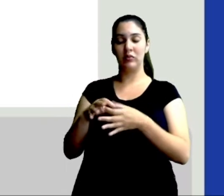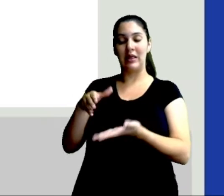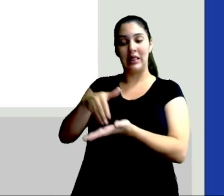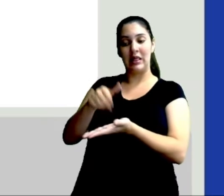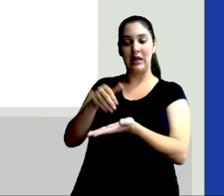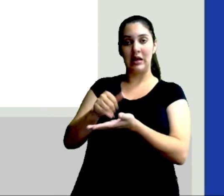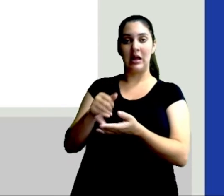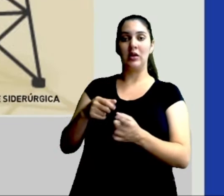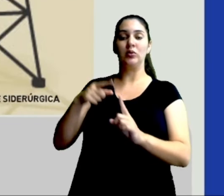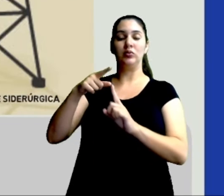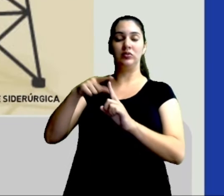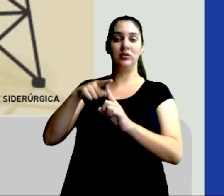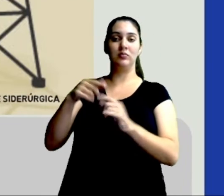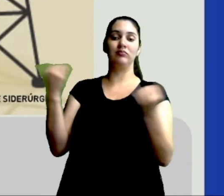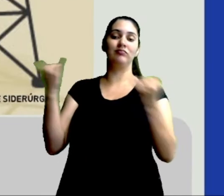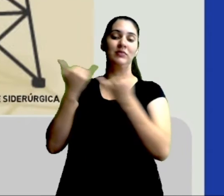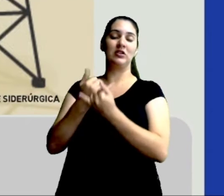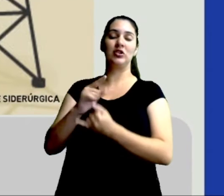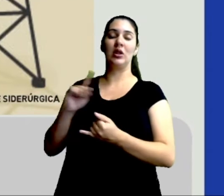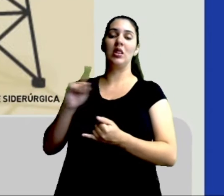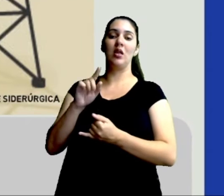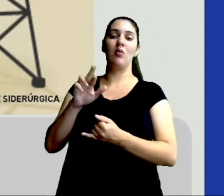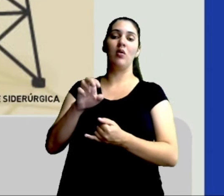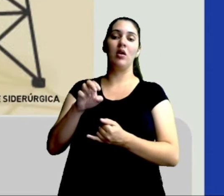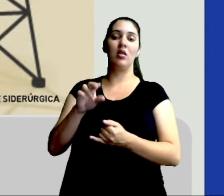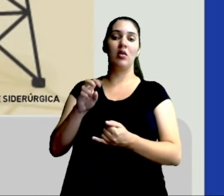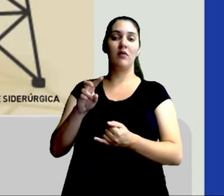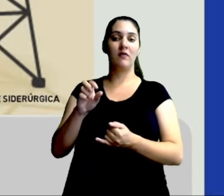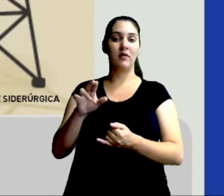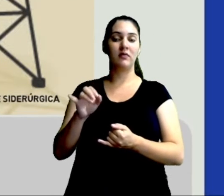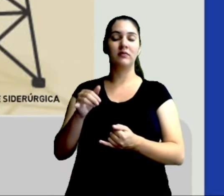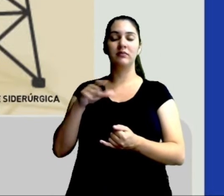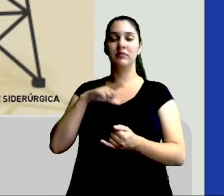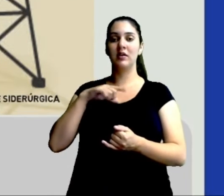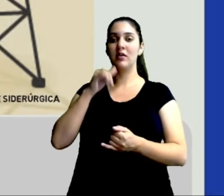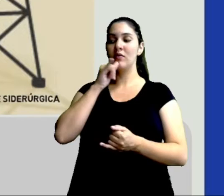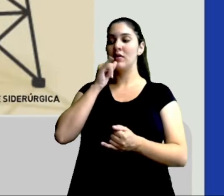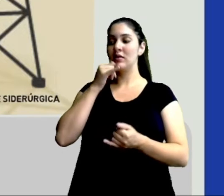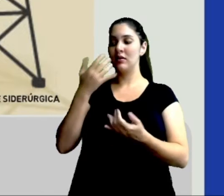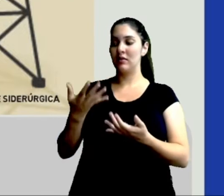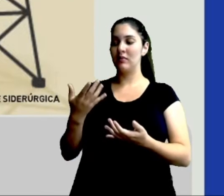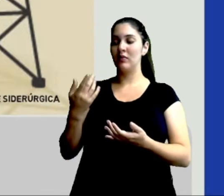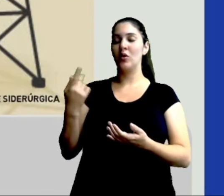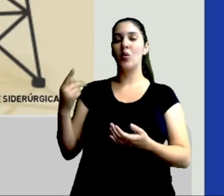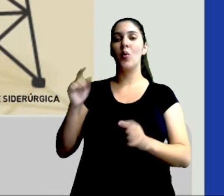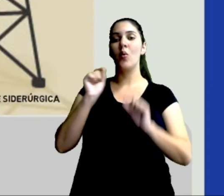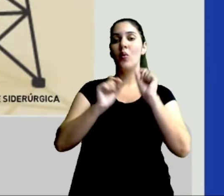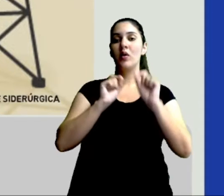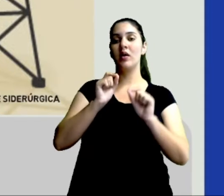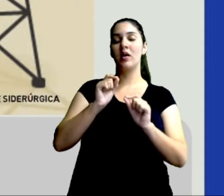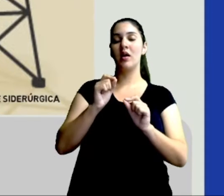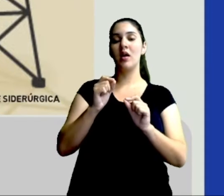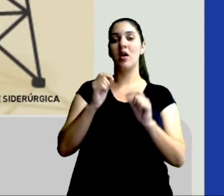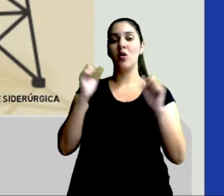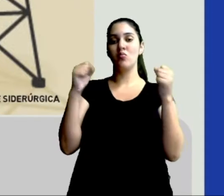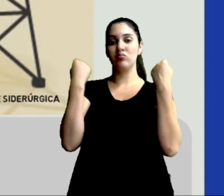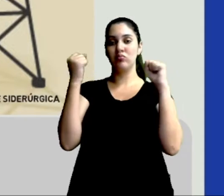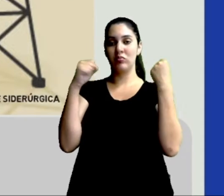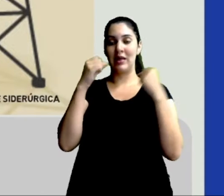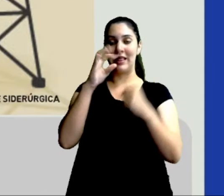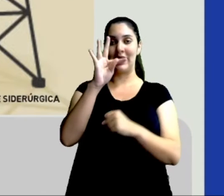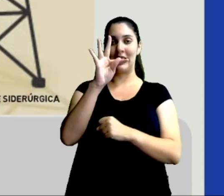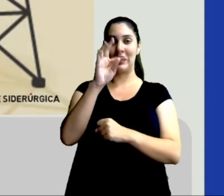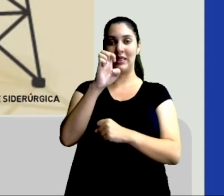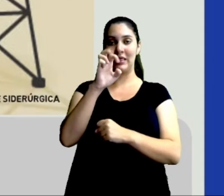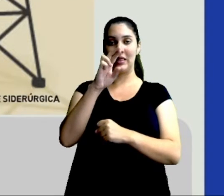de energias não renováveis. E aqui a gente vê o exemplo de uma usina termoelétrica, né?